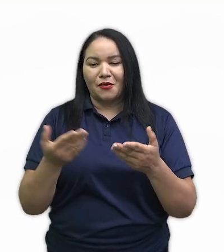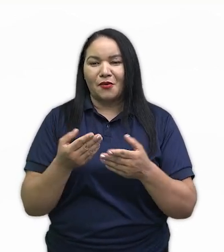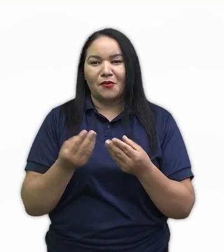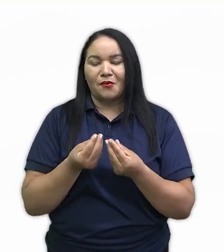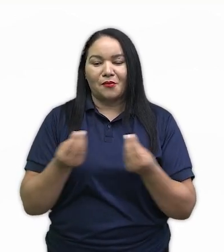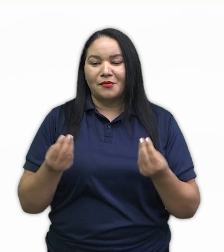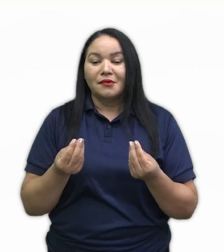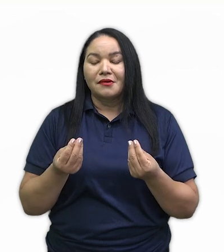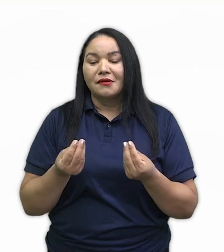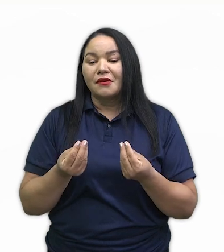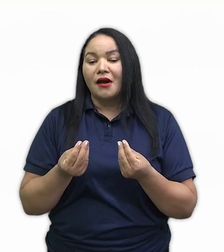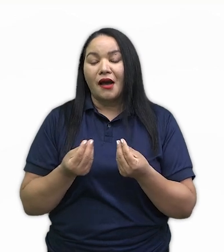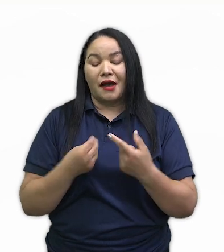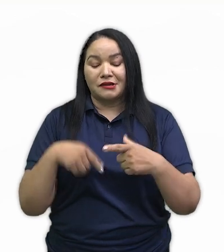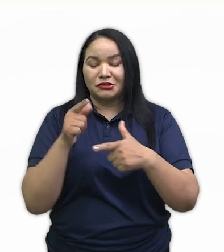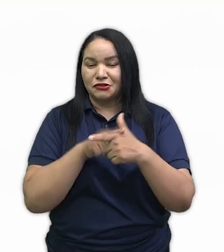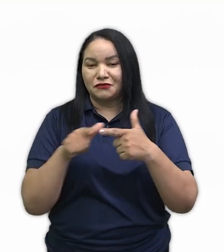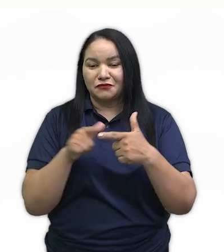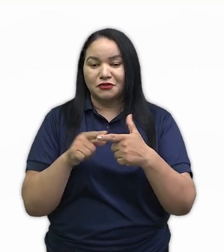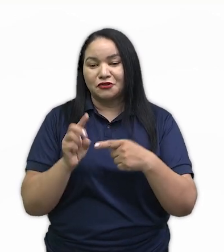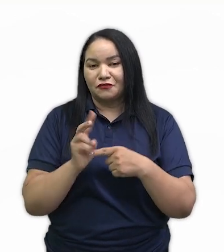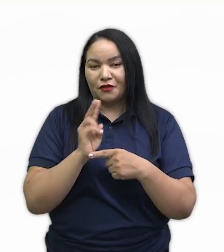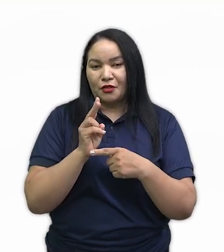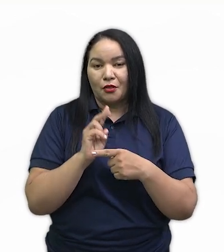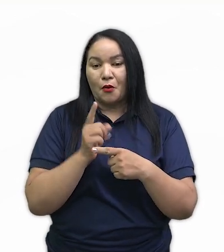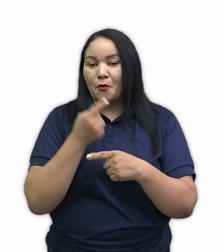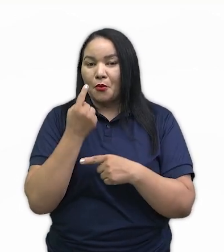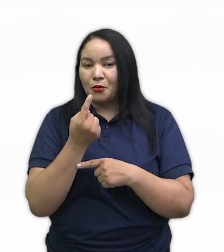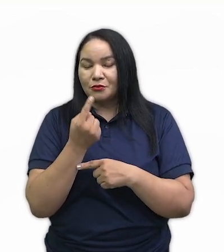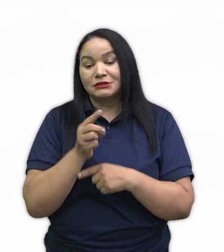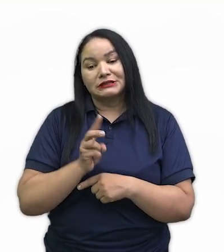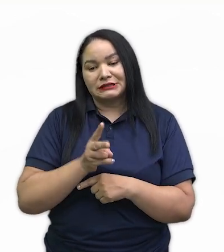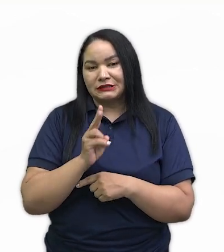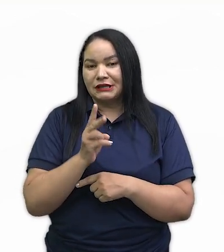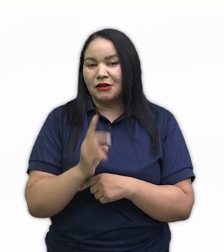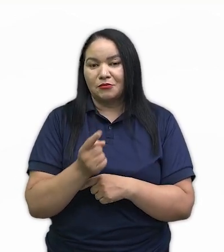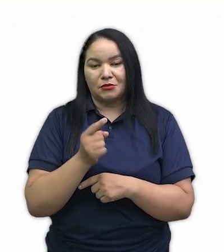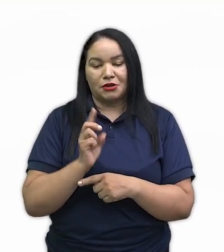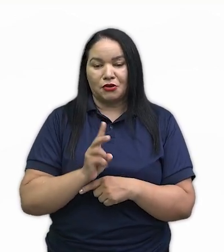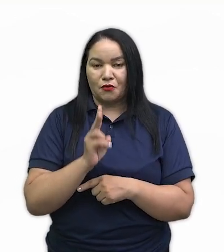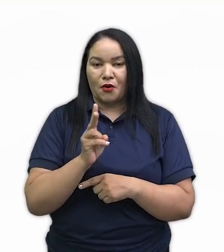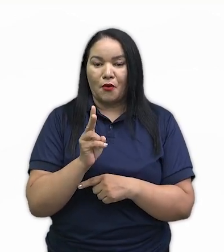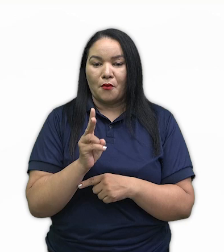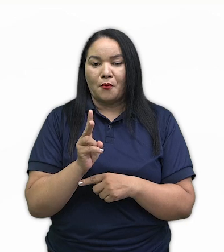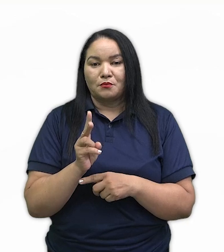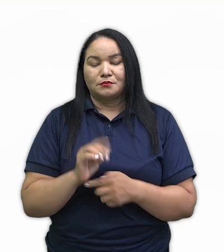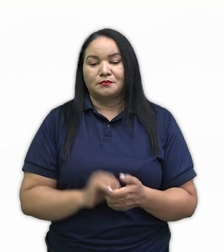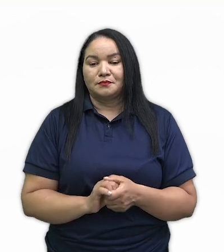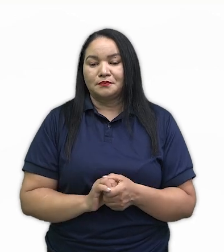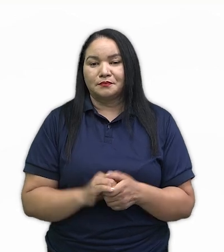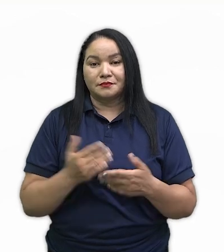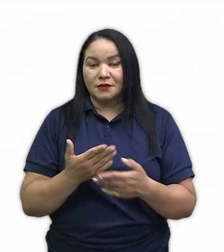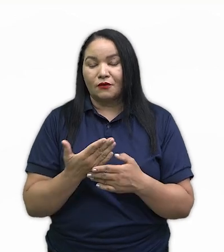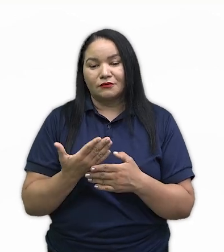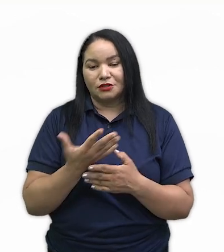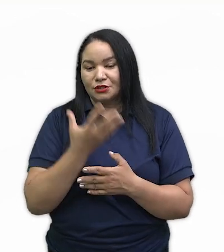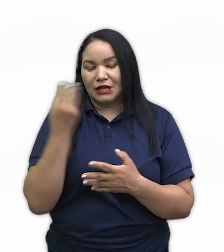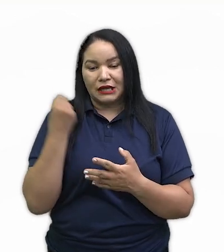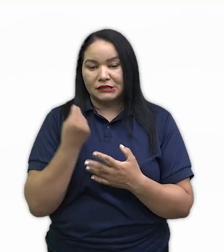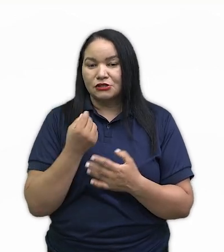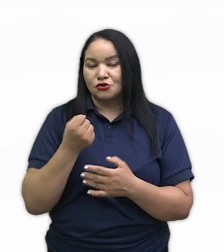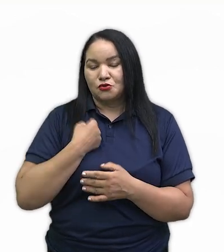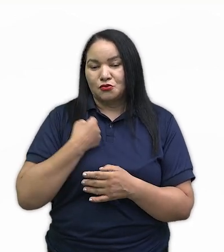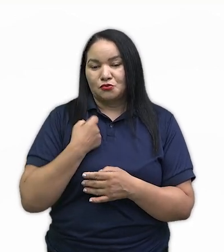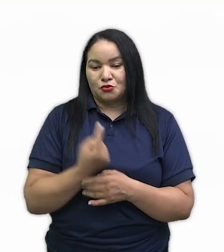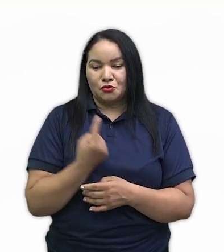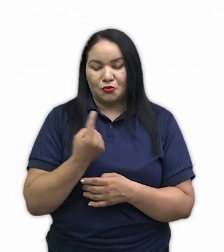divide qualquer valor por 1, o resultado sempre é igual a ele mesmo. Então, a gente pode esquecer também